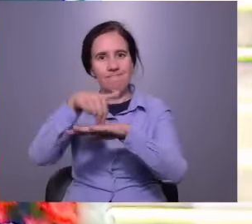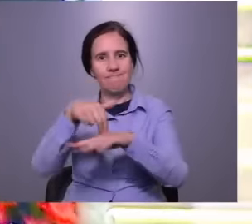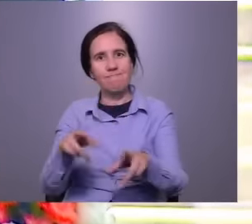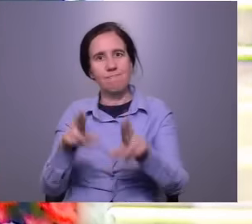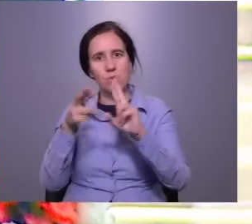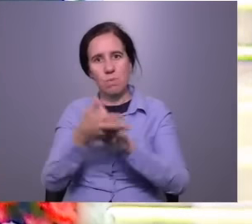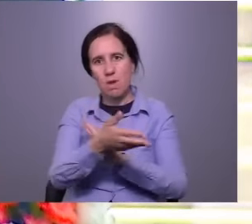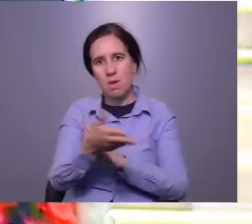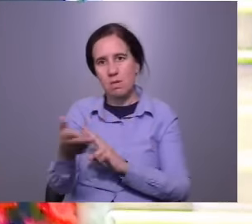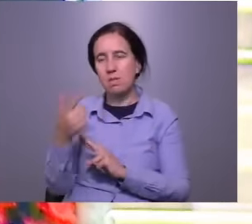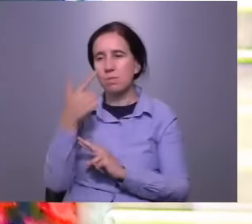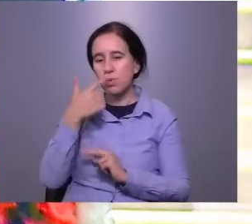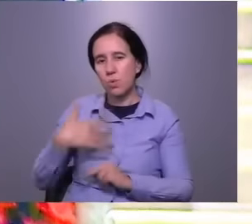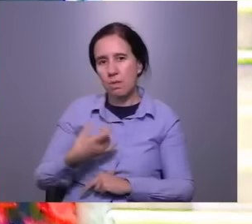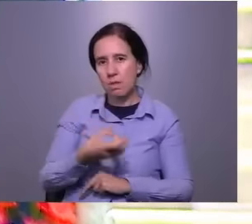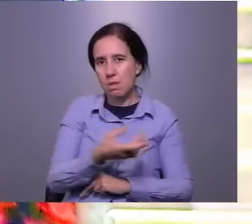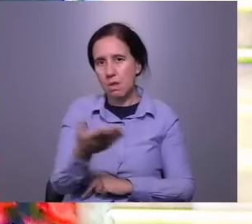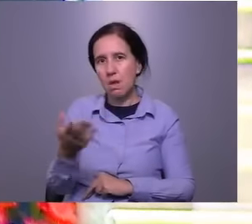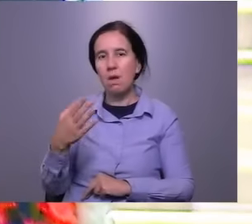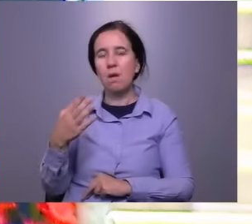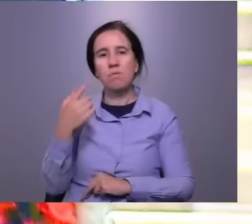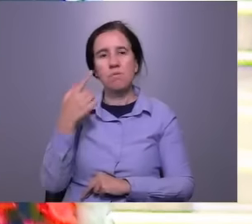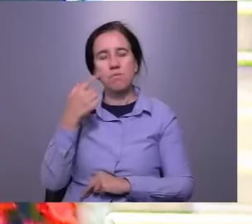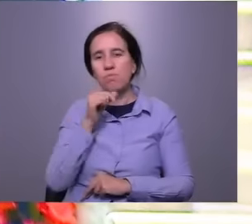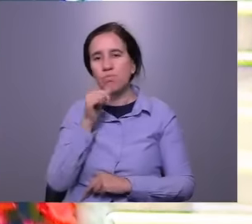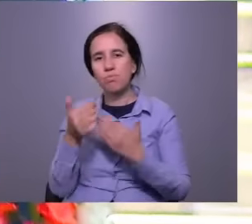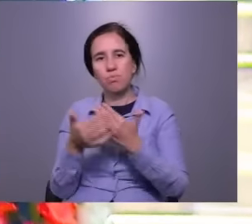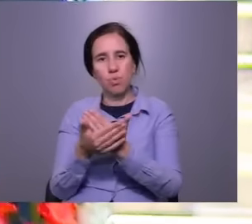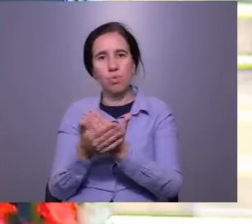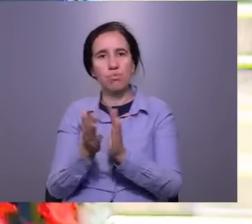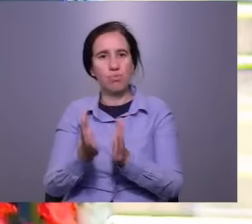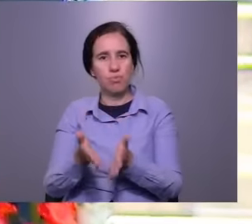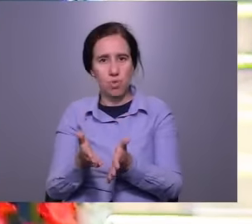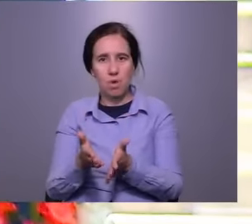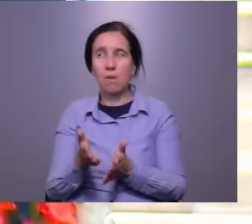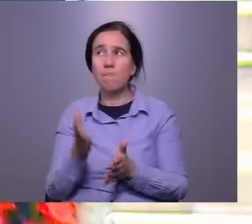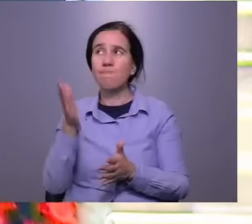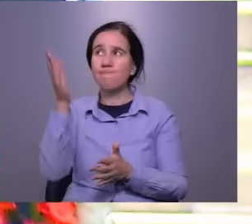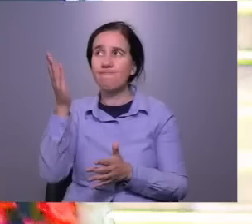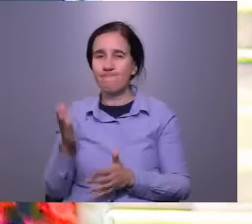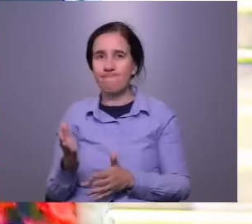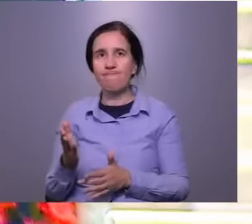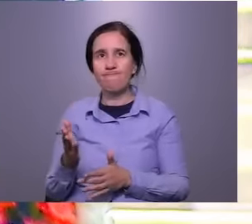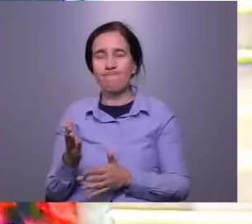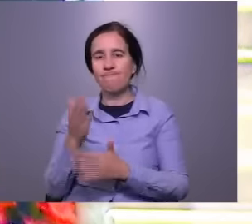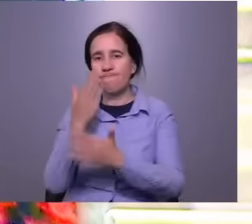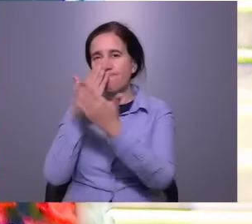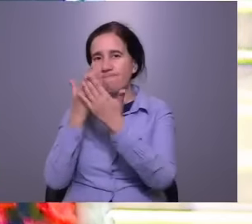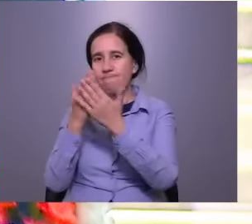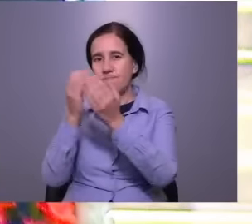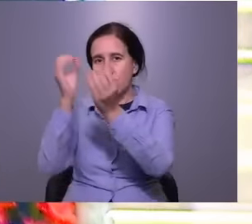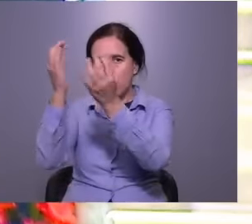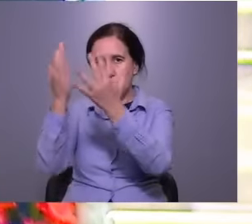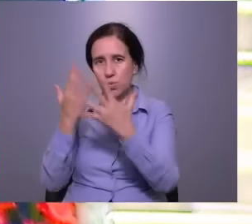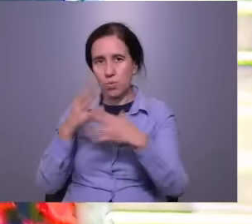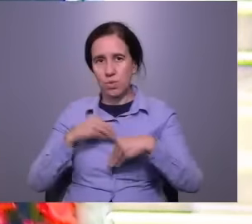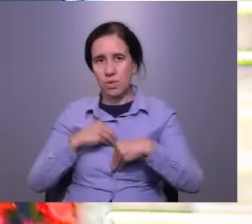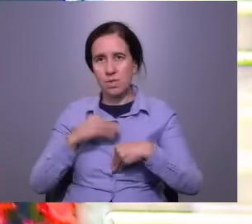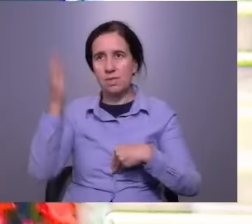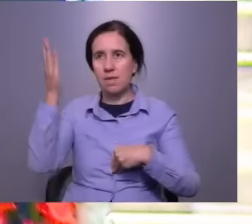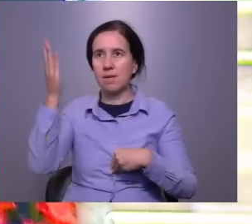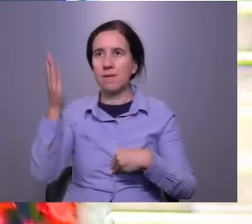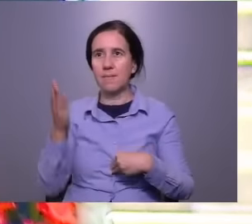Lembrai-vos, Senhor, dos nossos irmãos que adormeceram na esperança da ressurreição, de todos aqueles